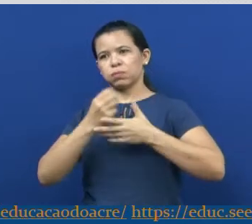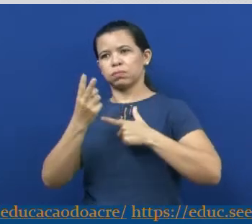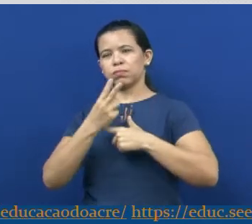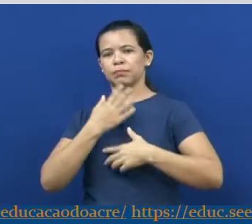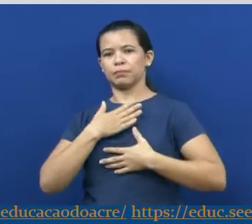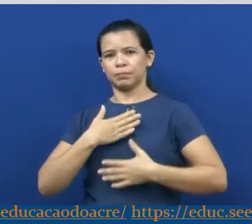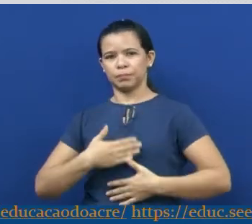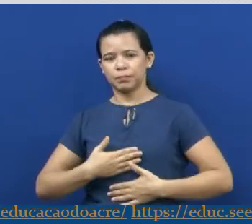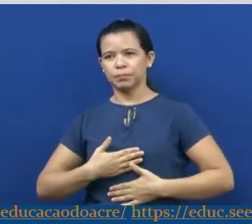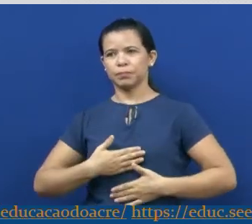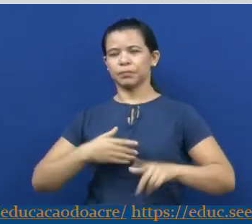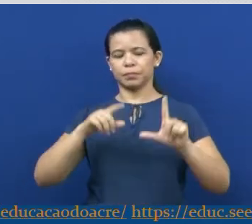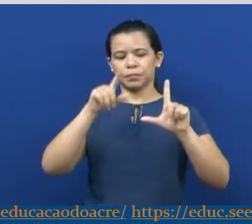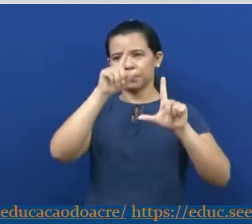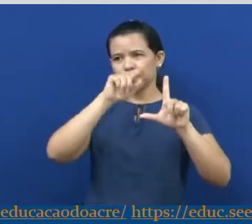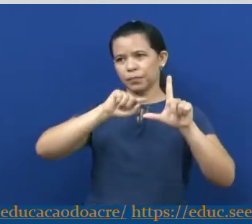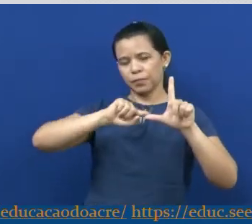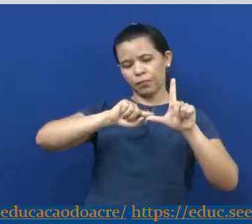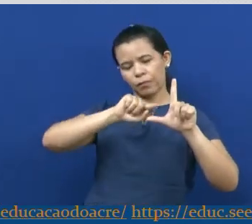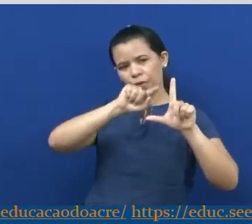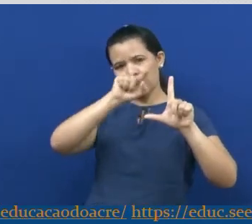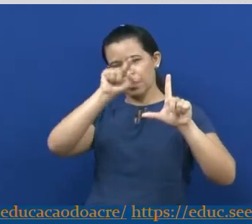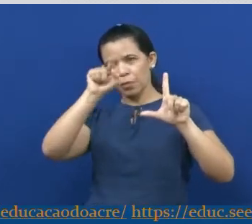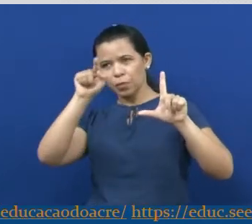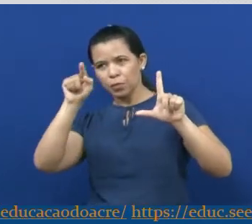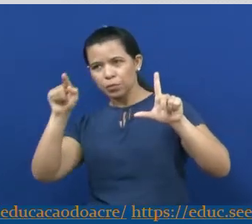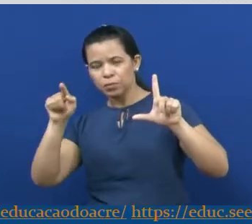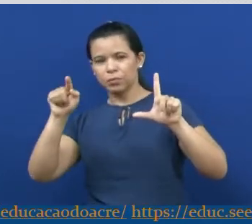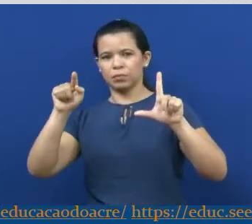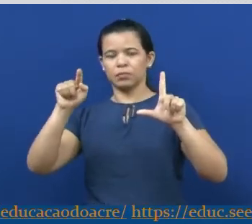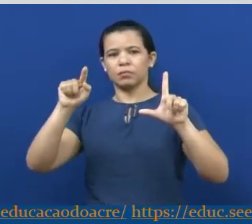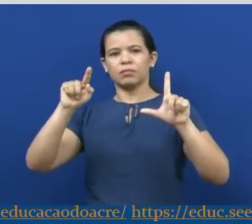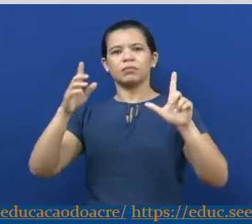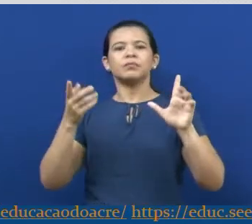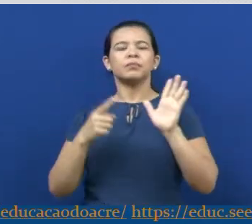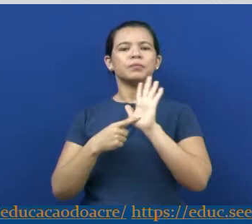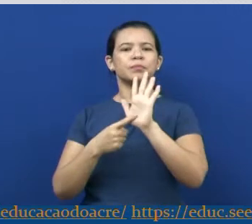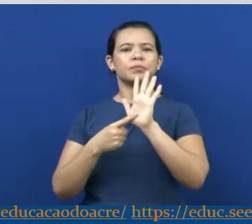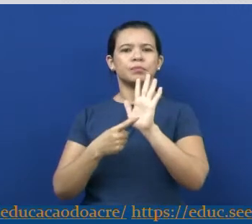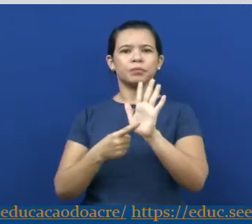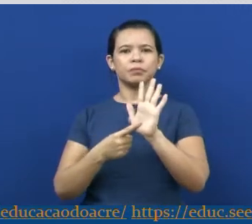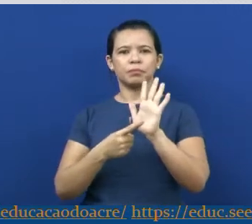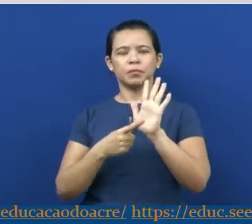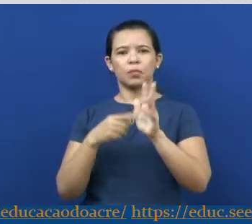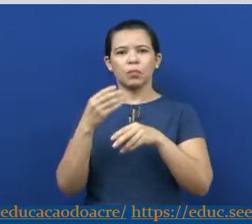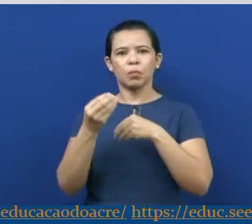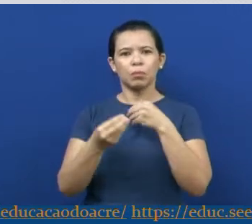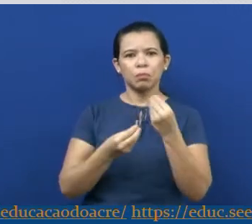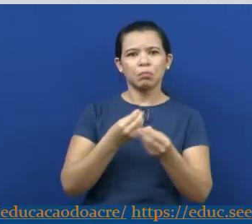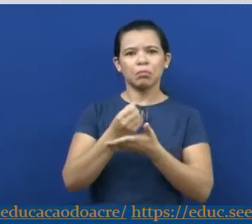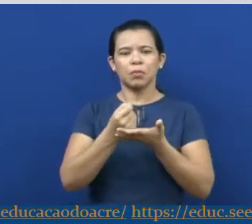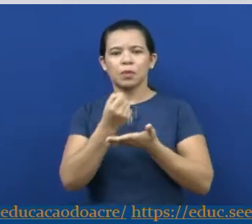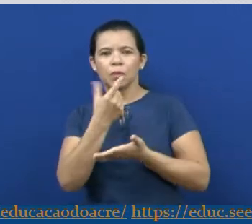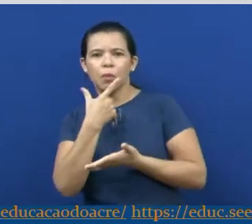sendo representada por esta curva, onde mostra lá em cima a sua eficácia